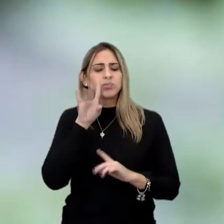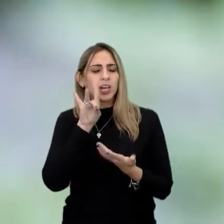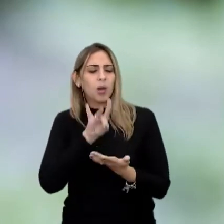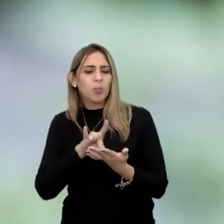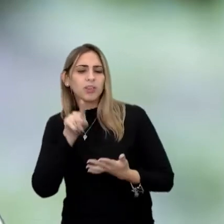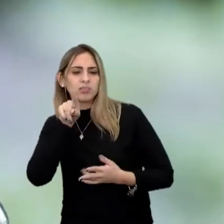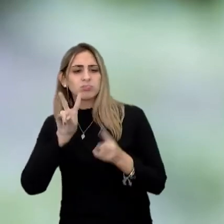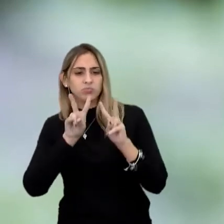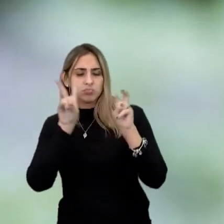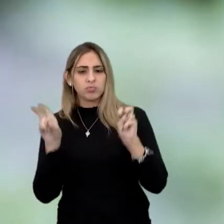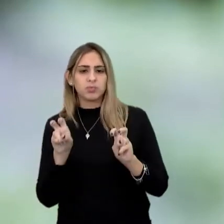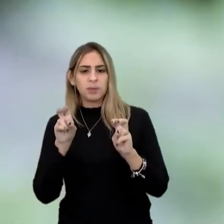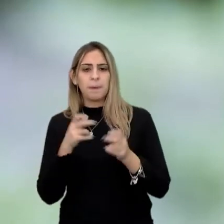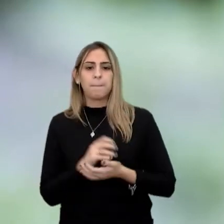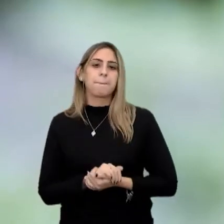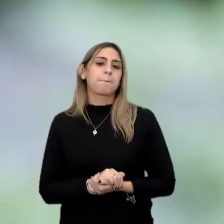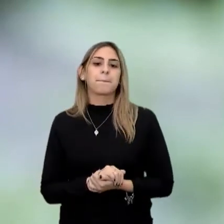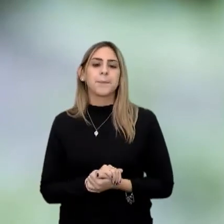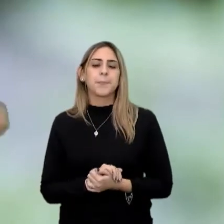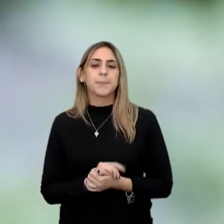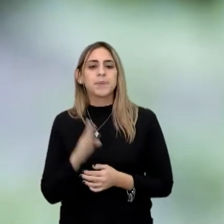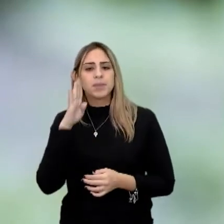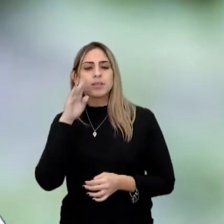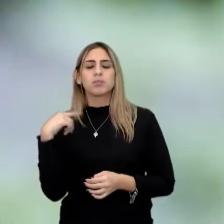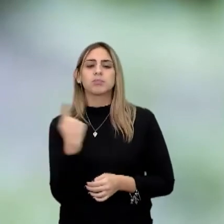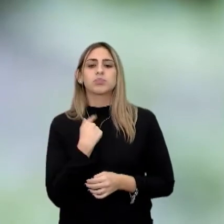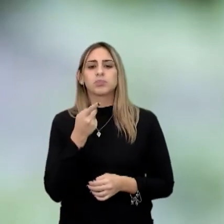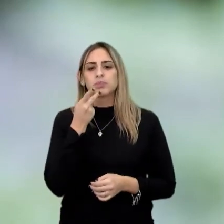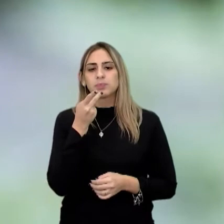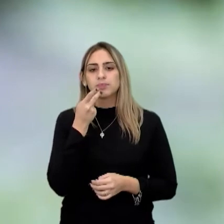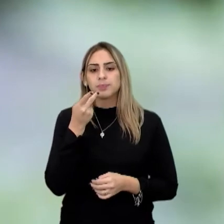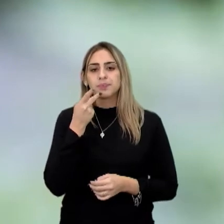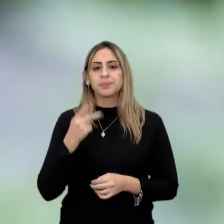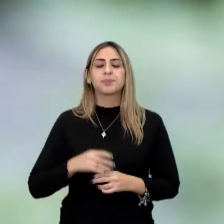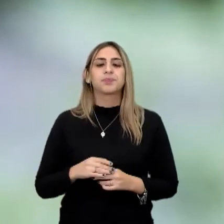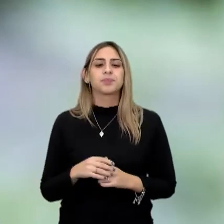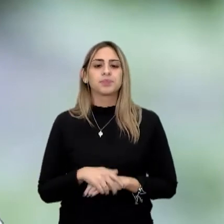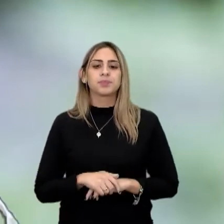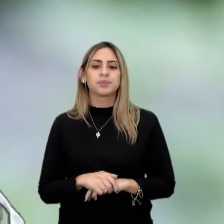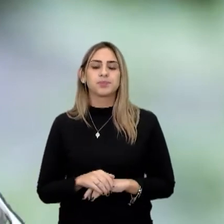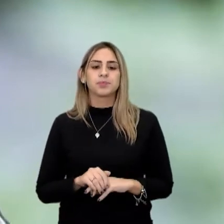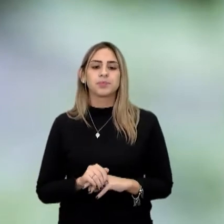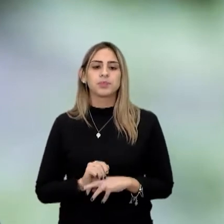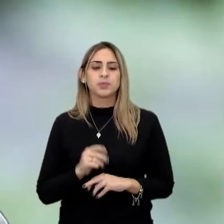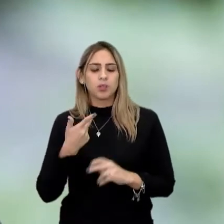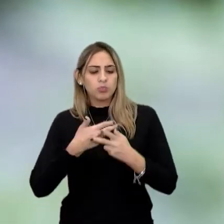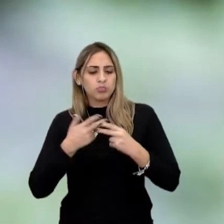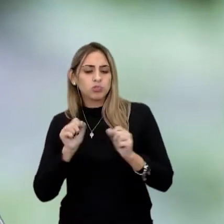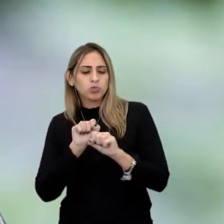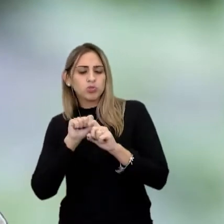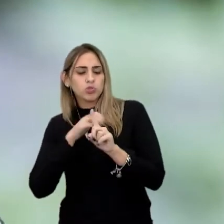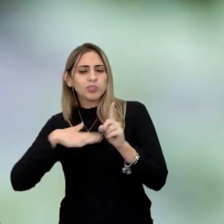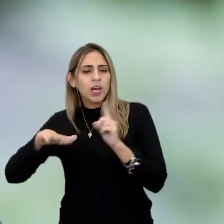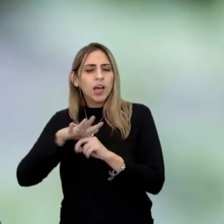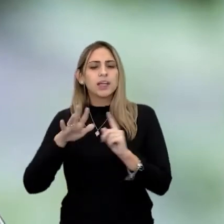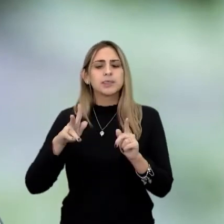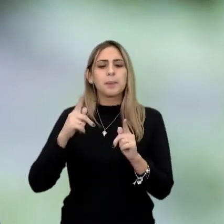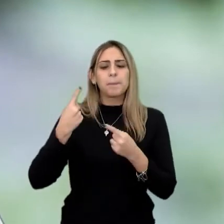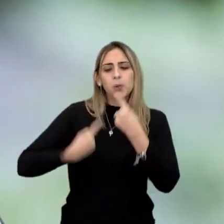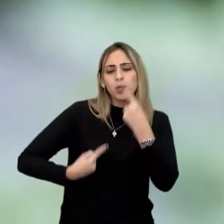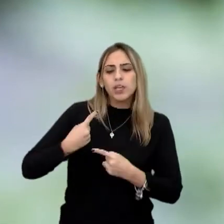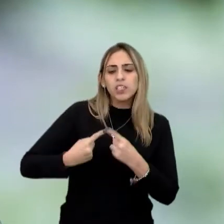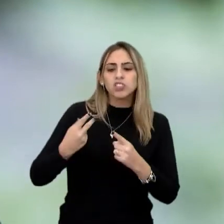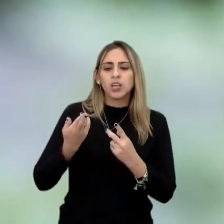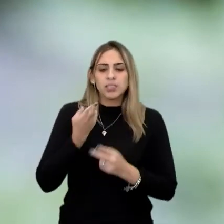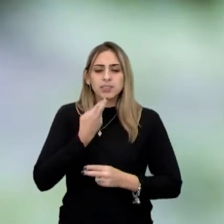essa questão de buscar as fontes. Né? Principalmente quando a gente fala de envolvendo questões sociais, políticas, religiosas,